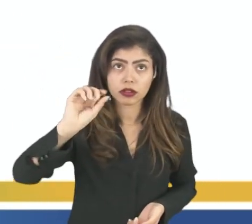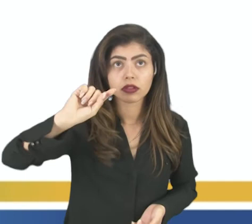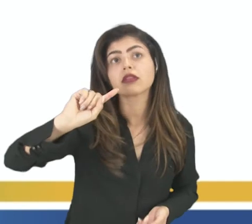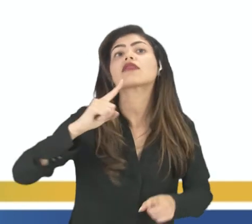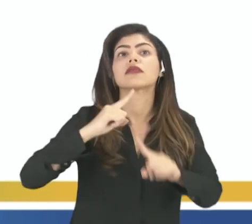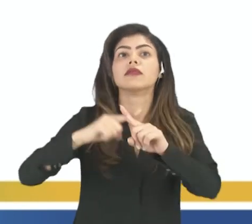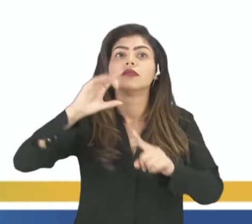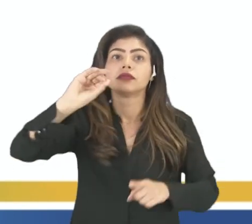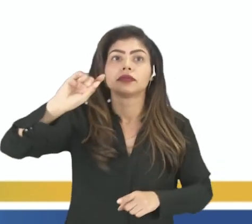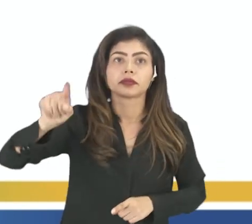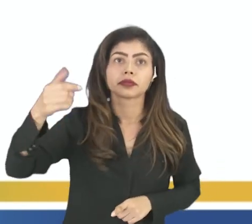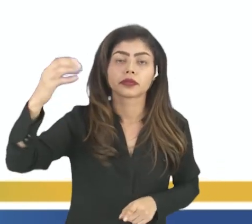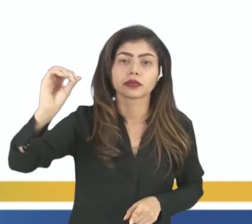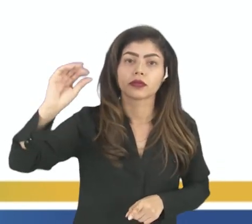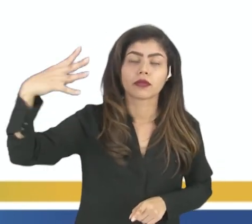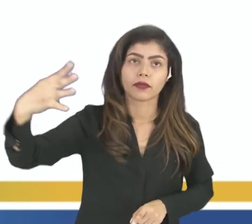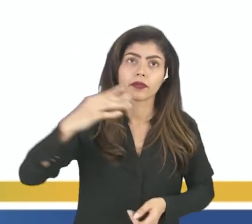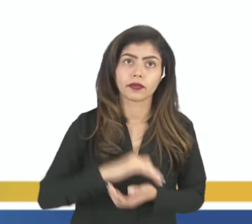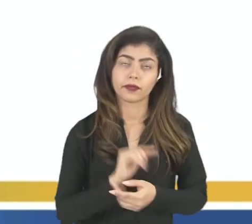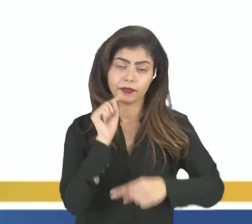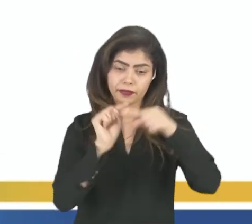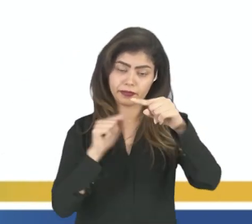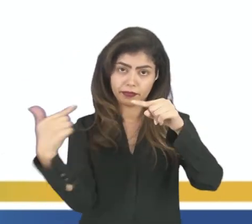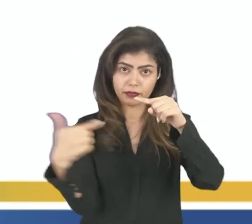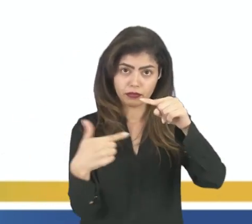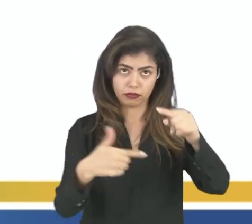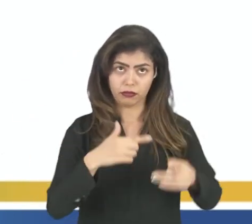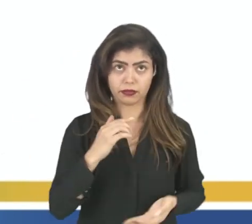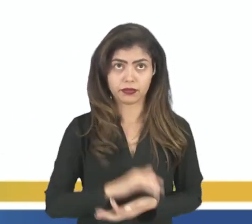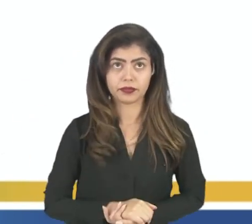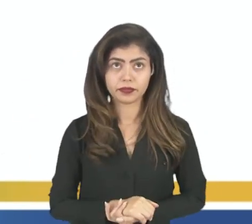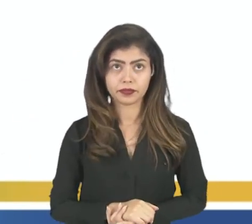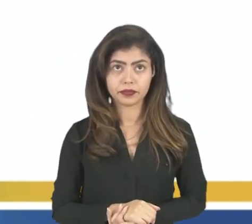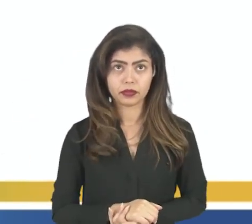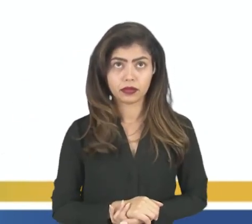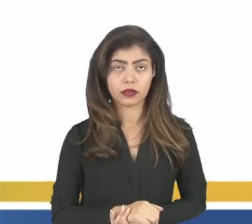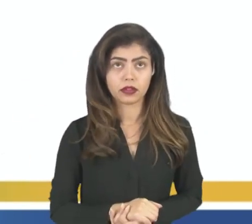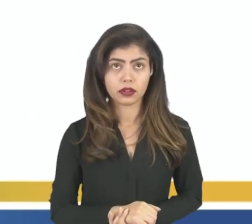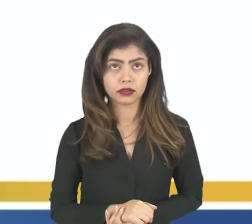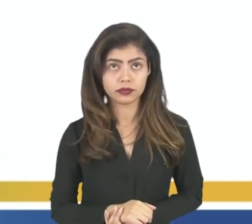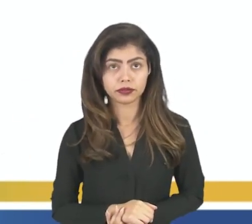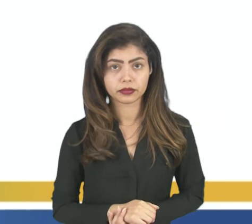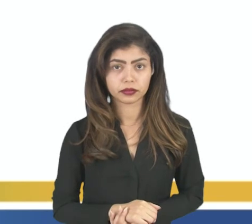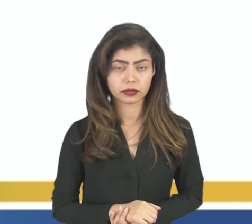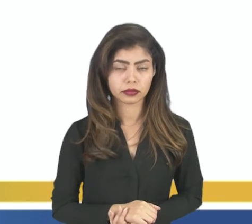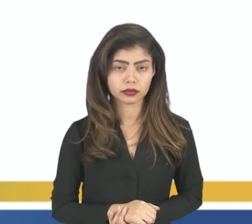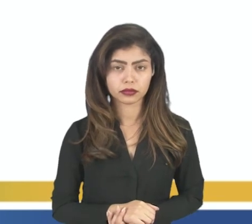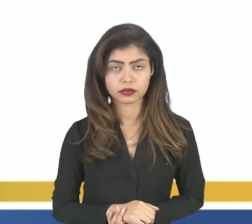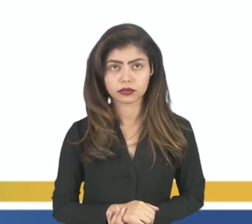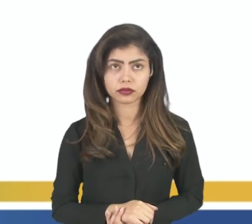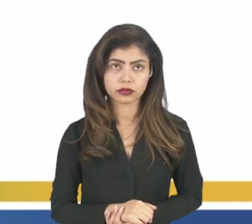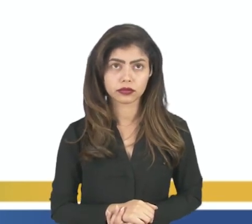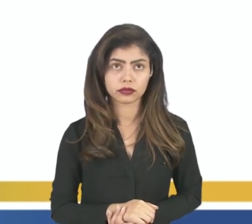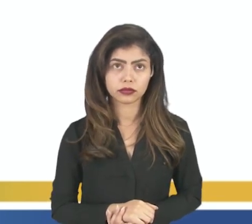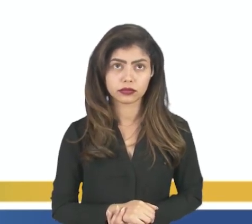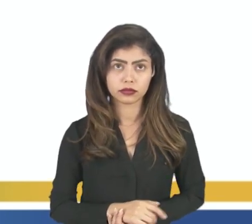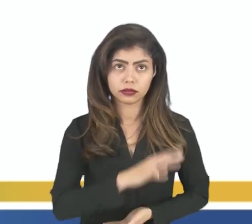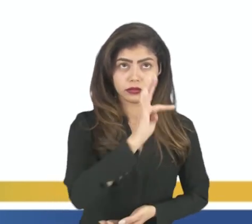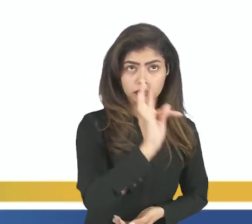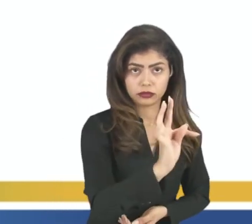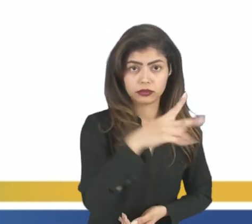Chegando à substituição, menos 1.200 vezes 0,04, que é 0,2 ao quadrado, dividido por